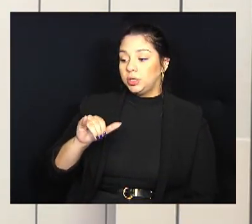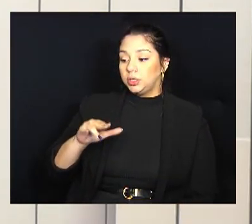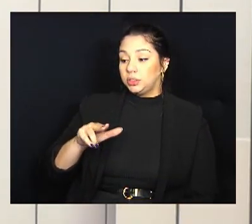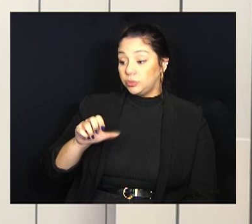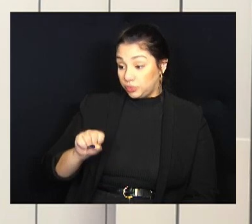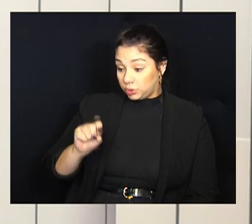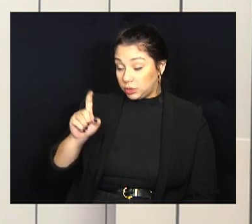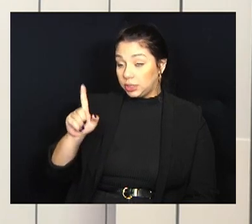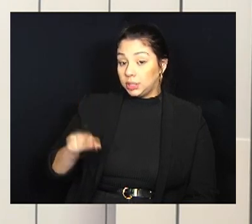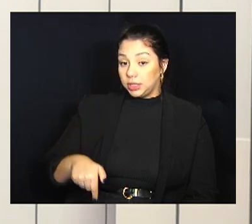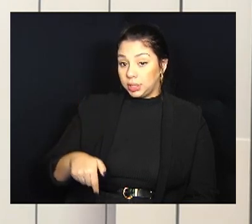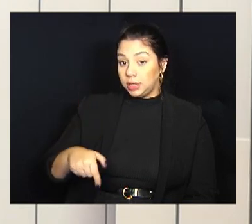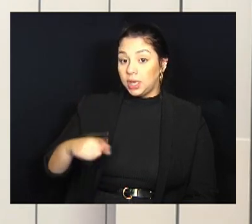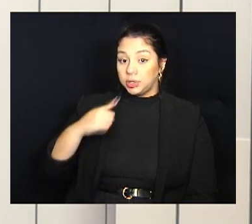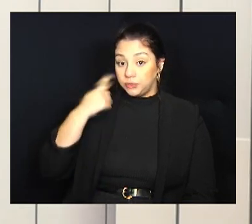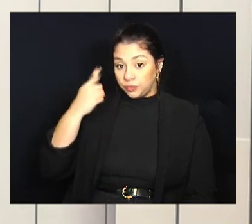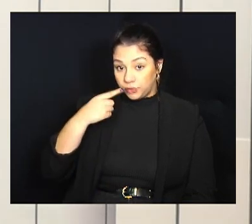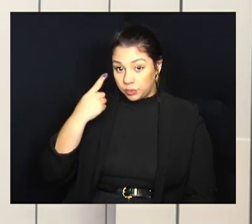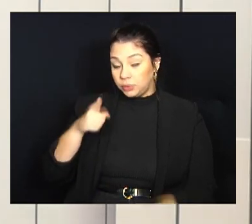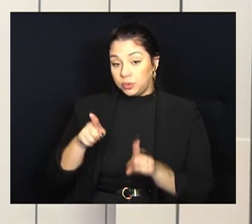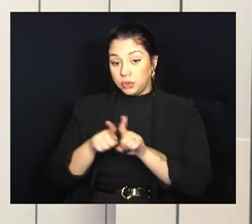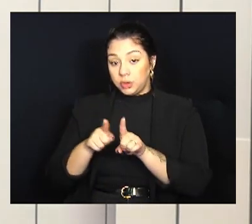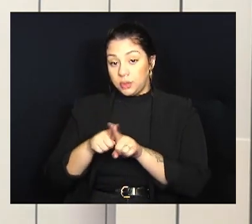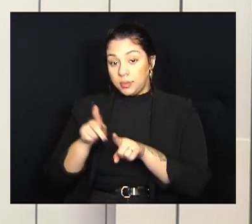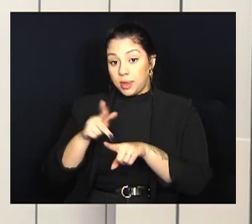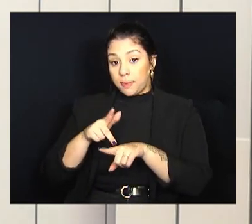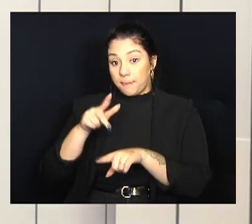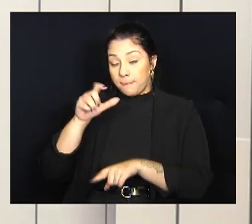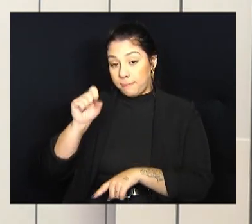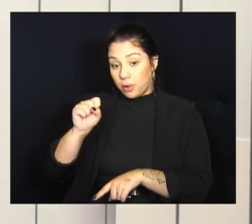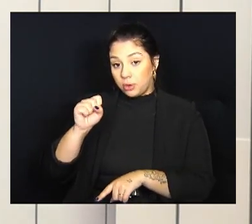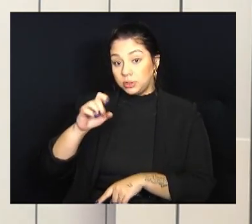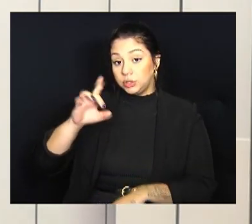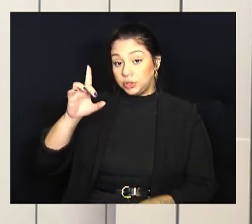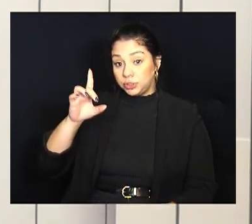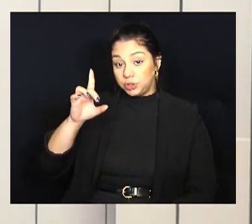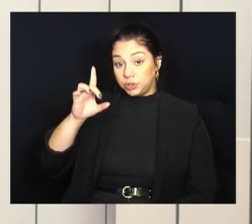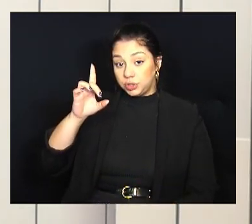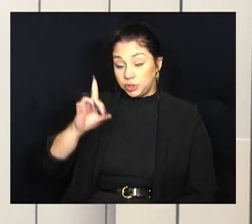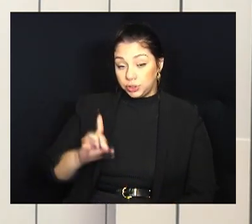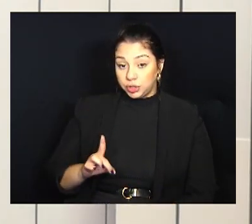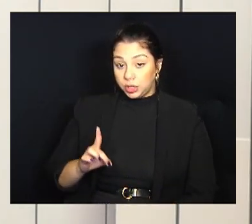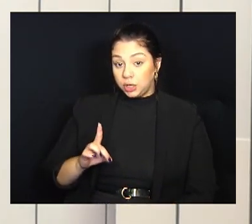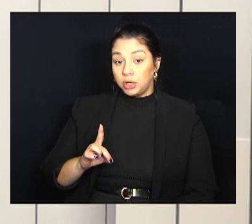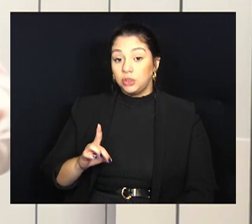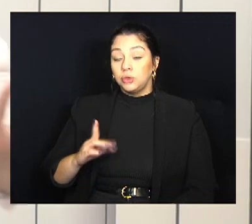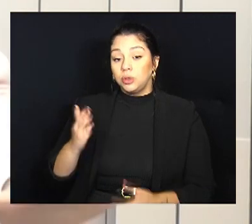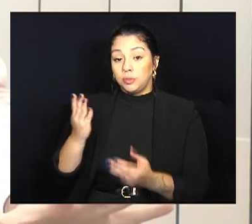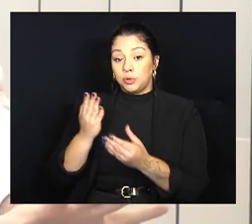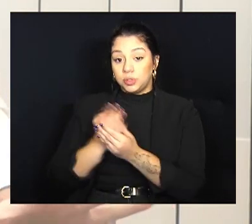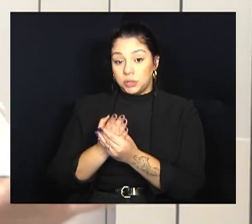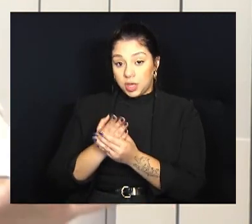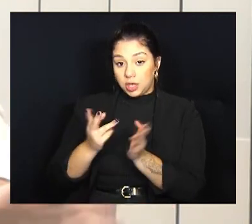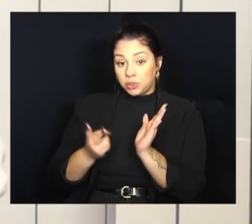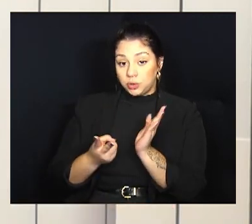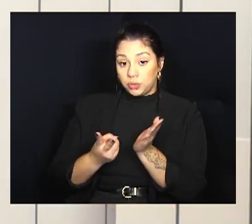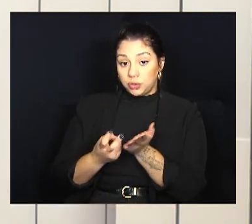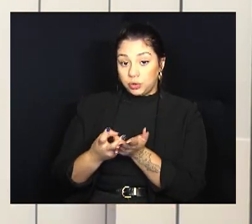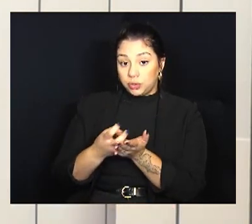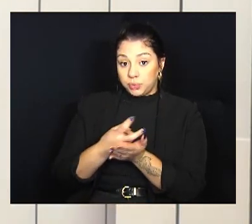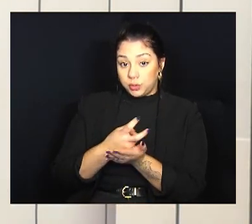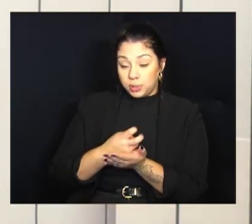advogado, pós-graduando em Direito e Processo Tributário, em Direito Societário, é especialista